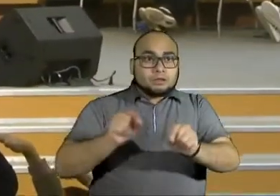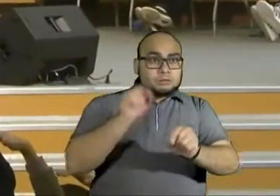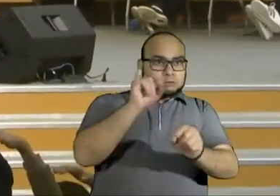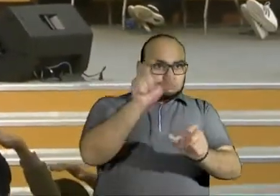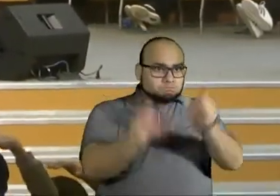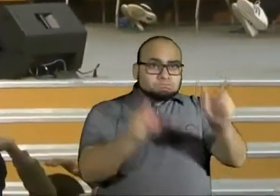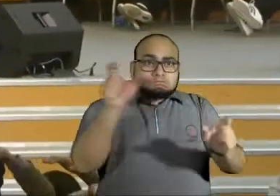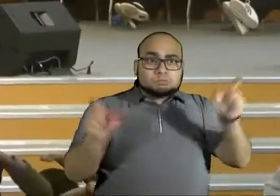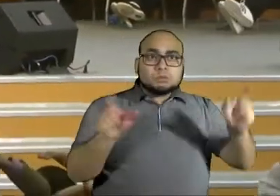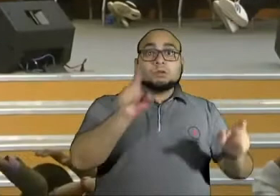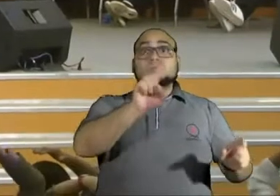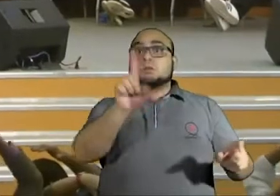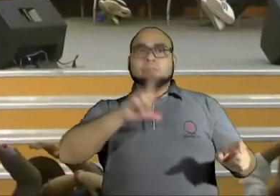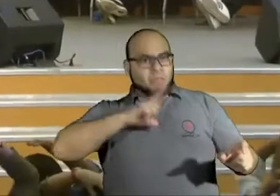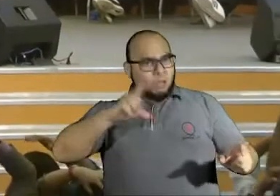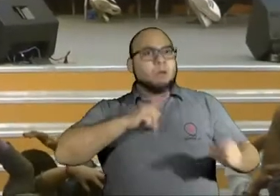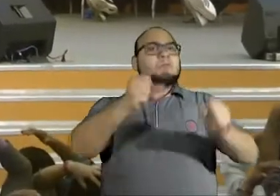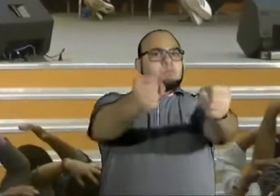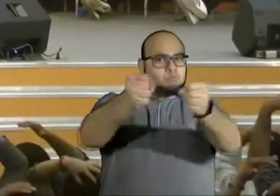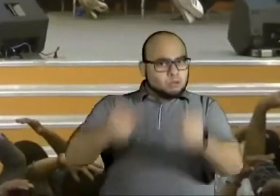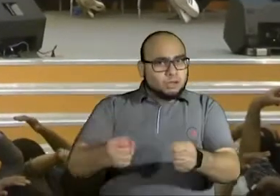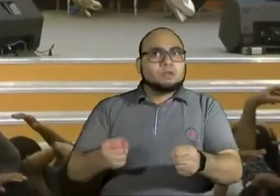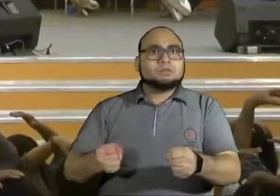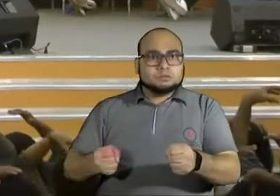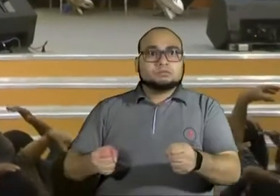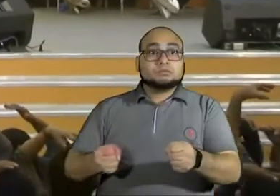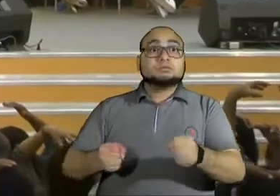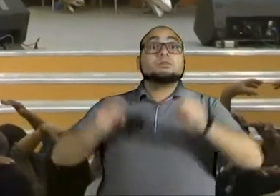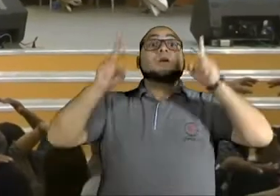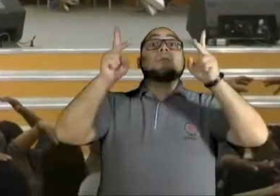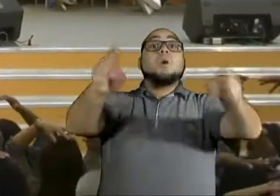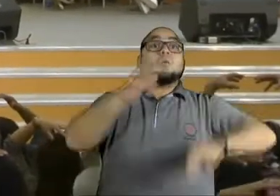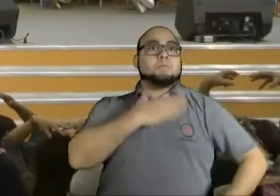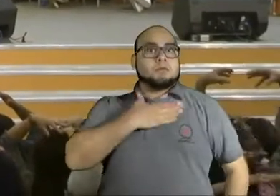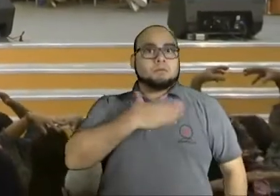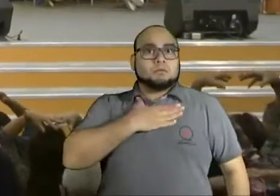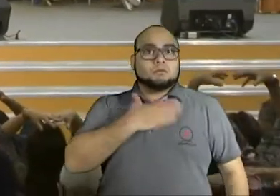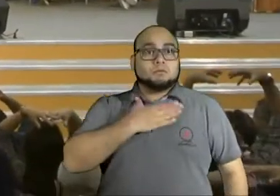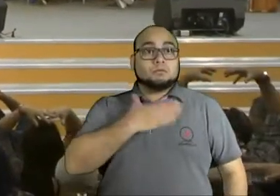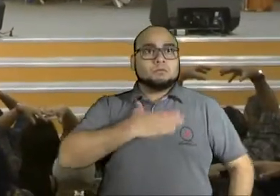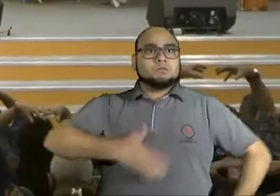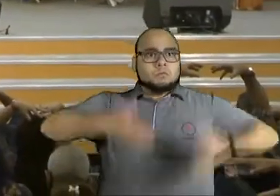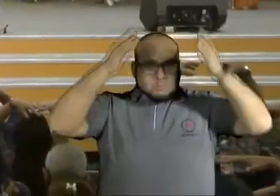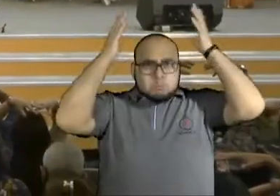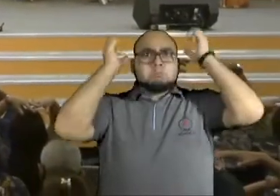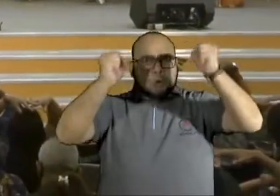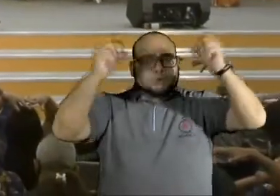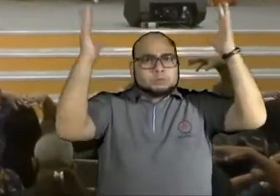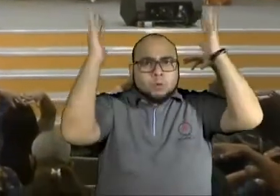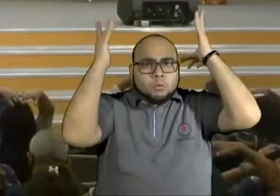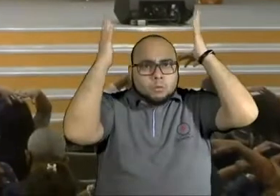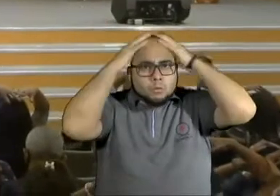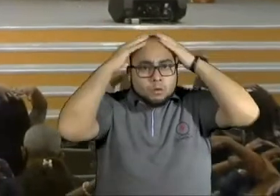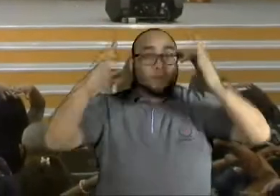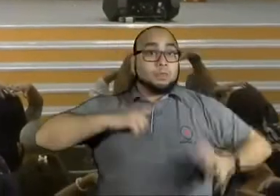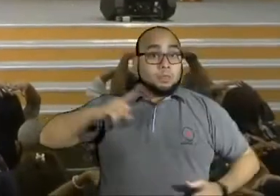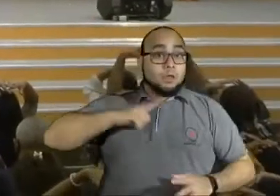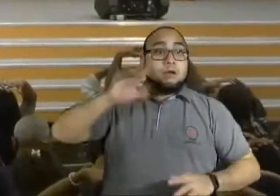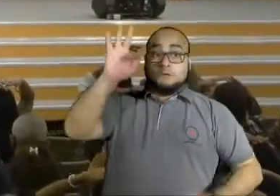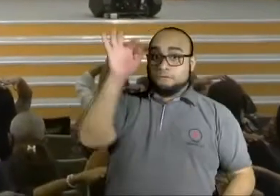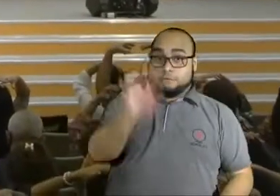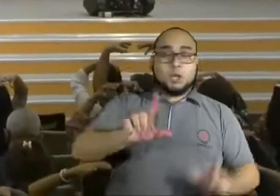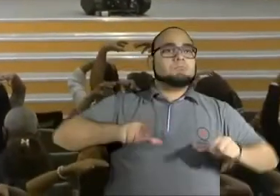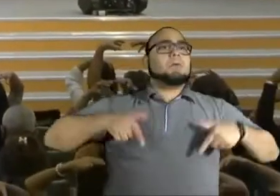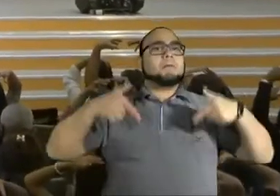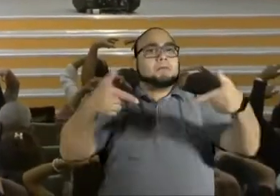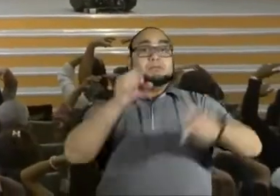mesmo poder delegado que está sobre mim. Traga a sua mão sobre a sua cabeça. Se tu tens fé para isso, vem. Se não tens, vem na